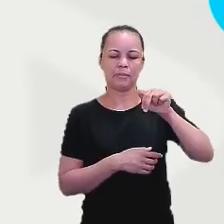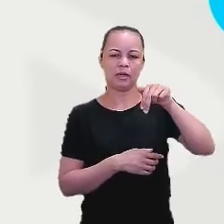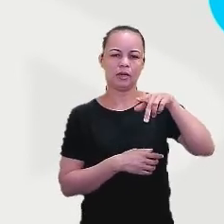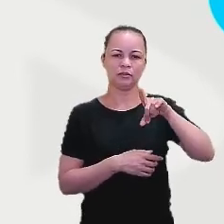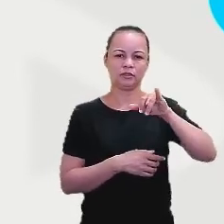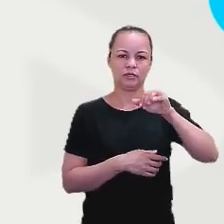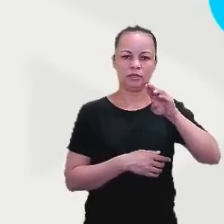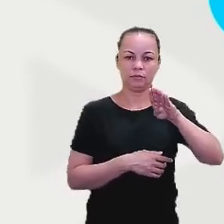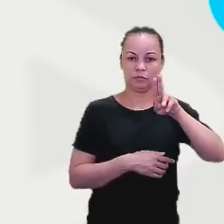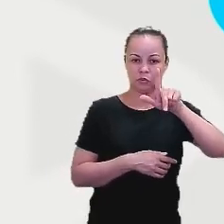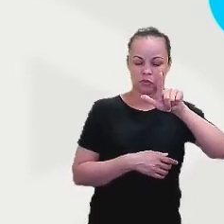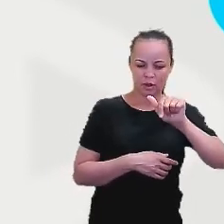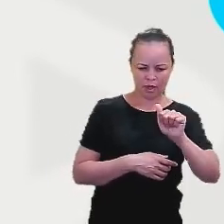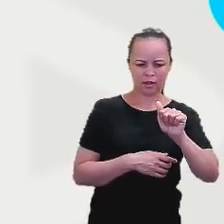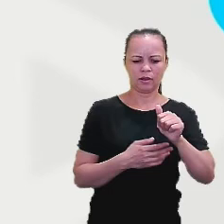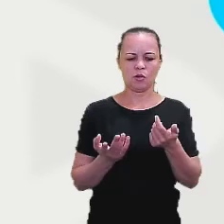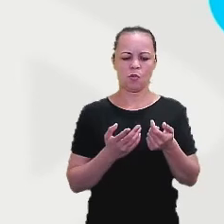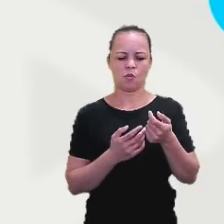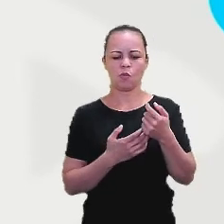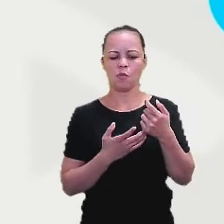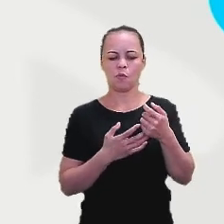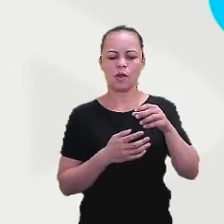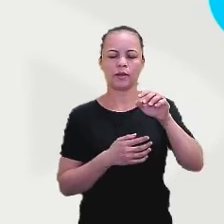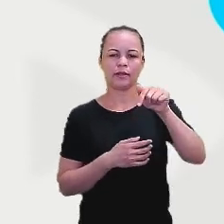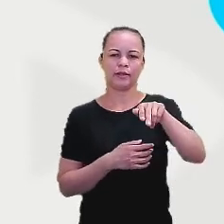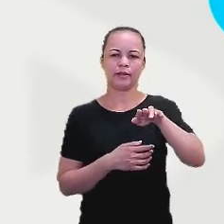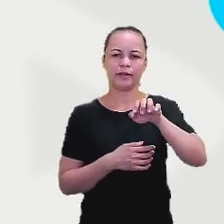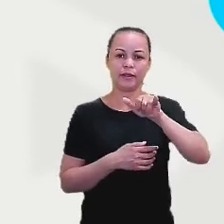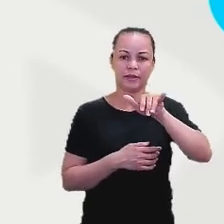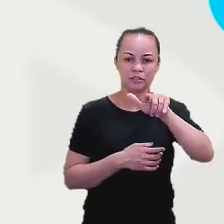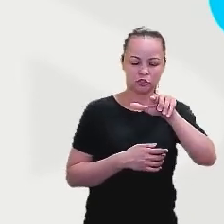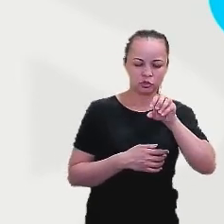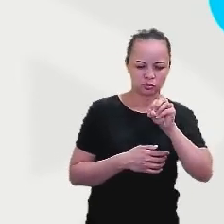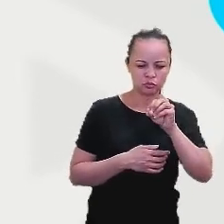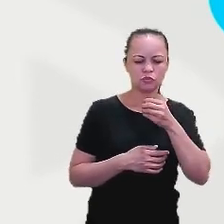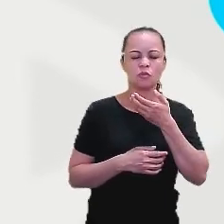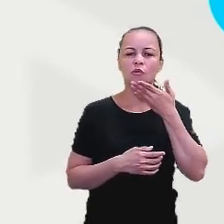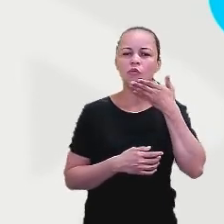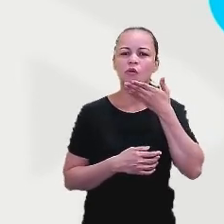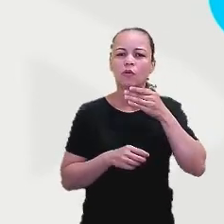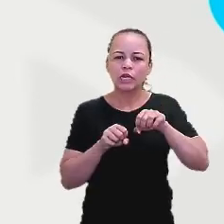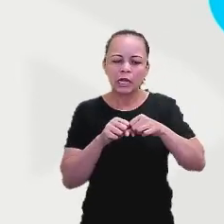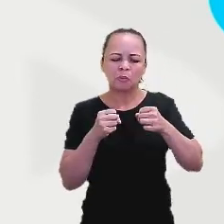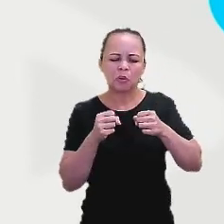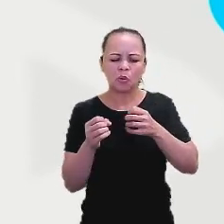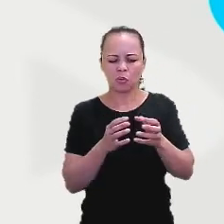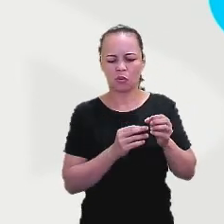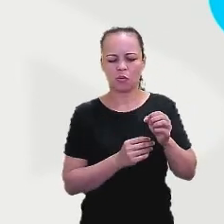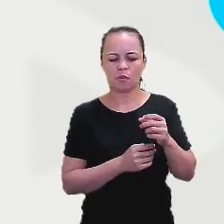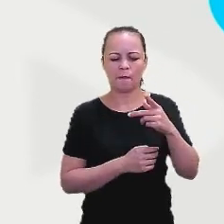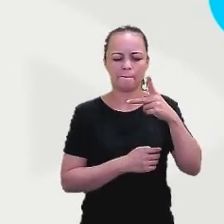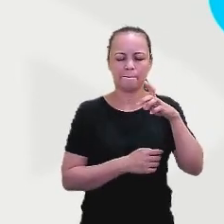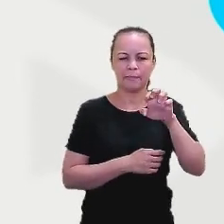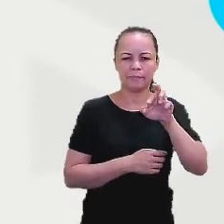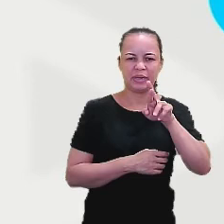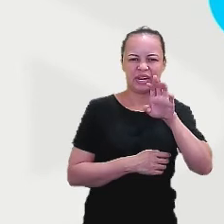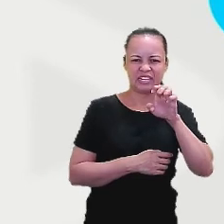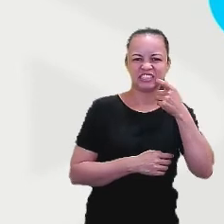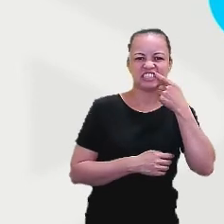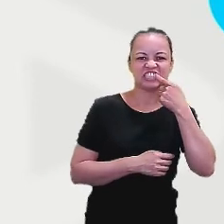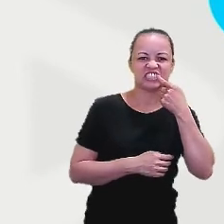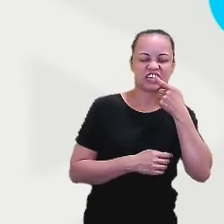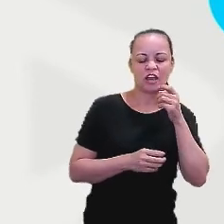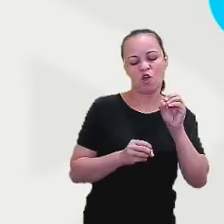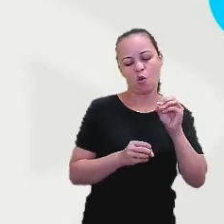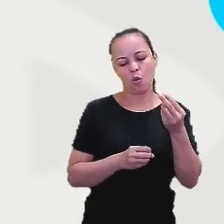canino. Então, a gente percebe que todas essas palavras, essas opções aí que deram, estão presentes lá no texto. Mas o